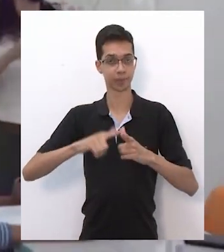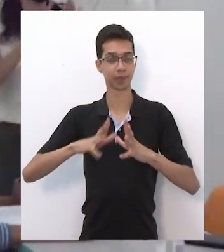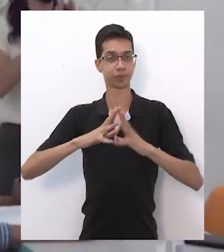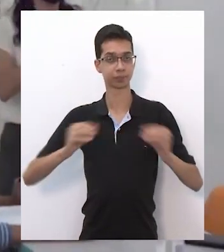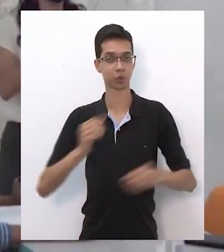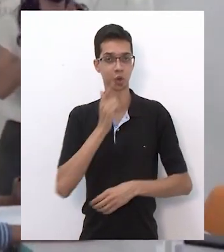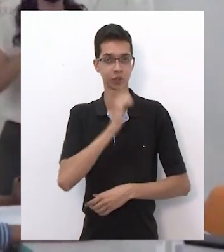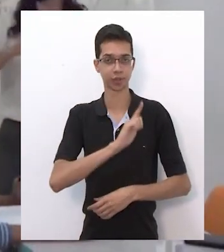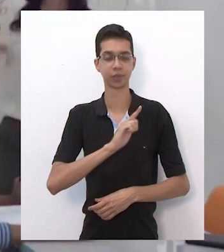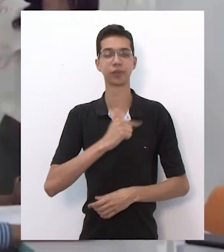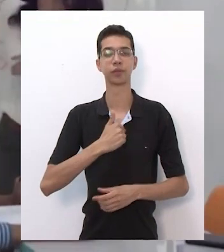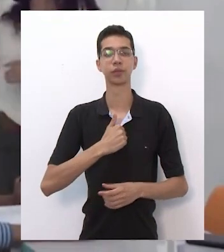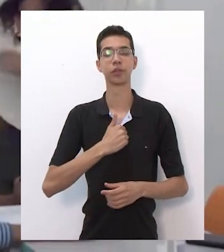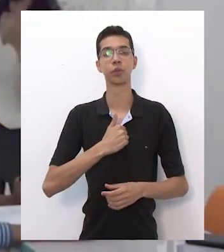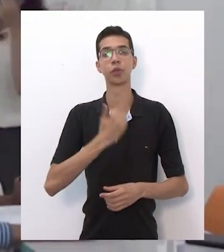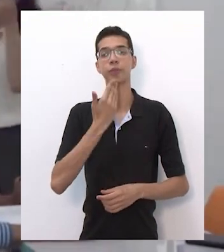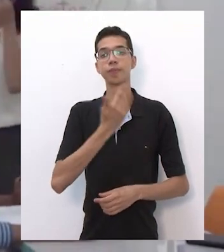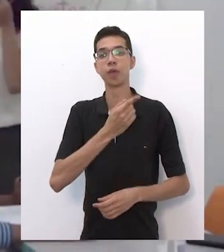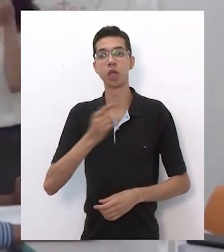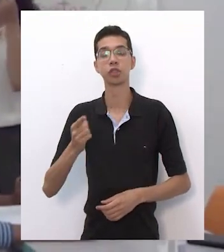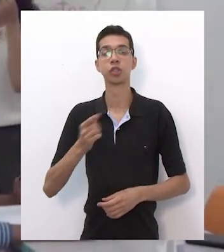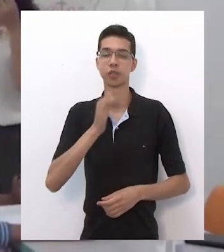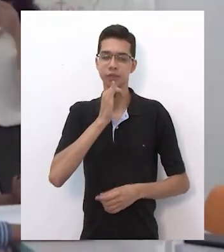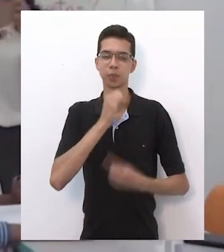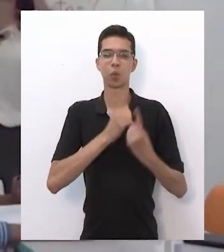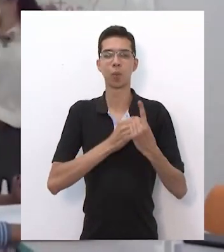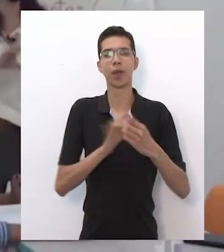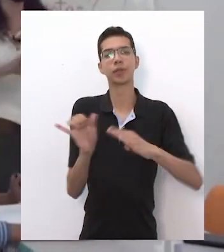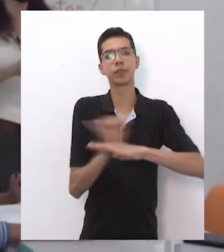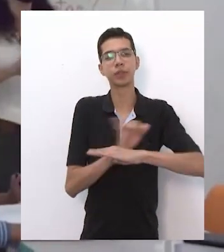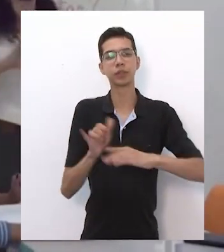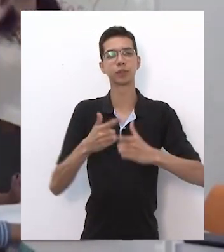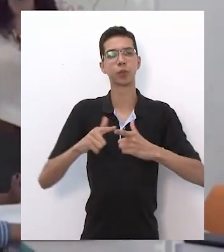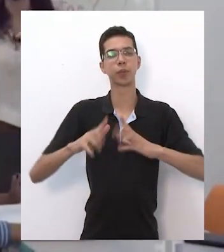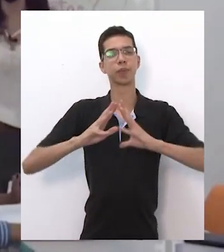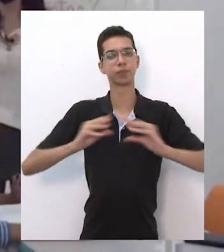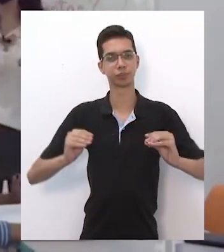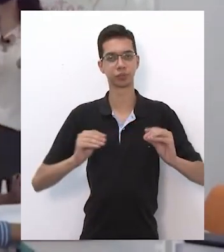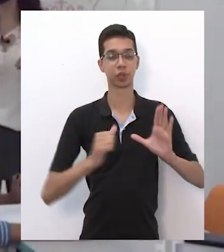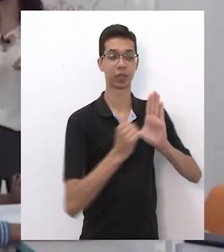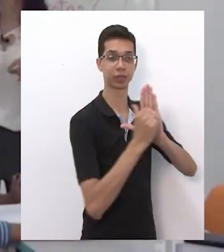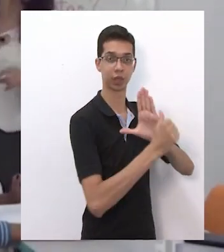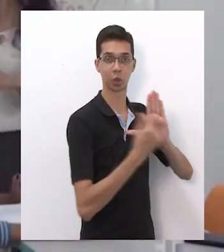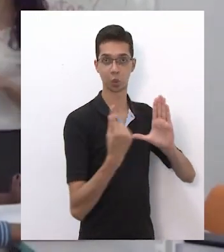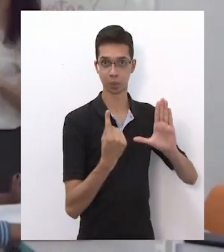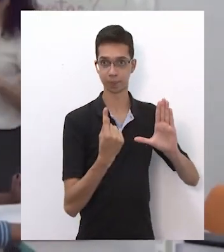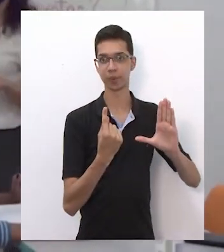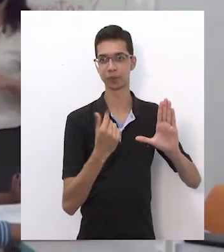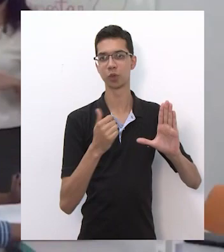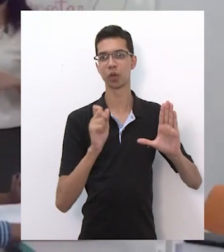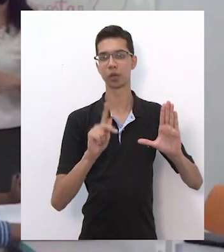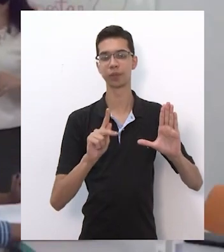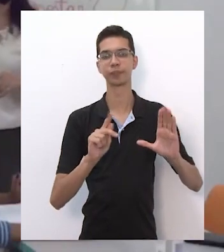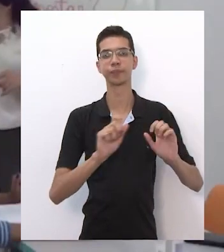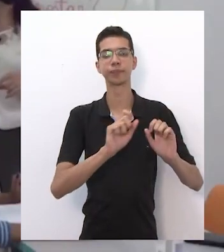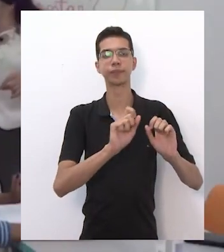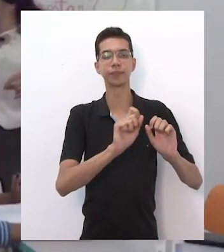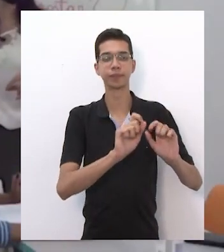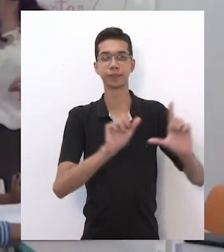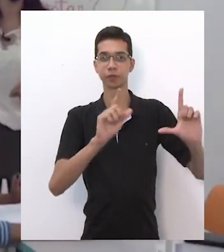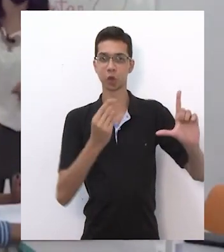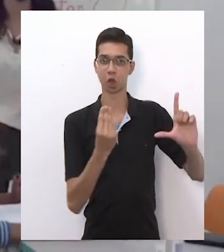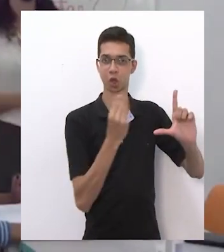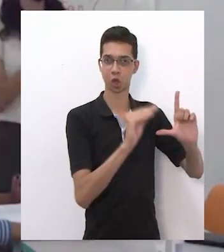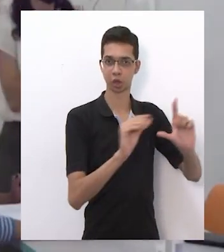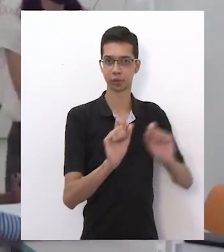que eu tenho é uma solução por post-it. Então, escreveu uma, clica fora do quadradinho e abre outro. Pode